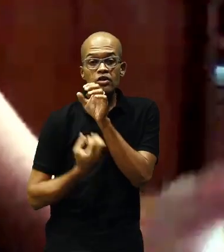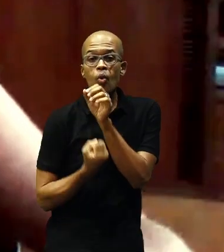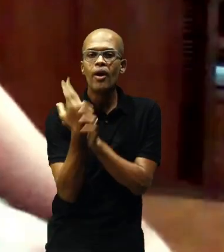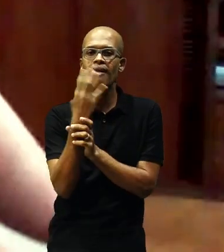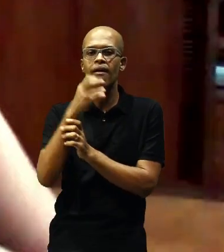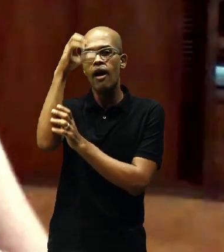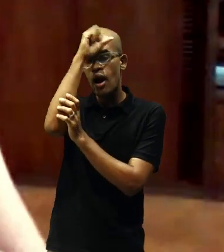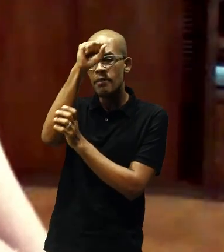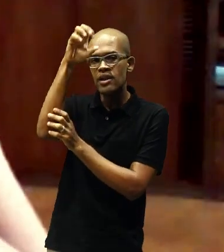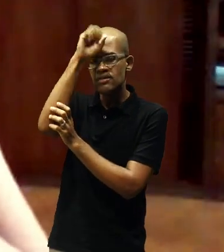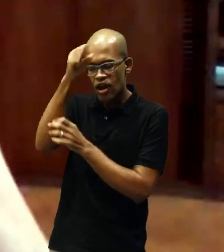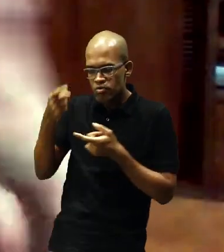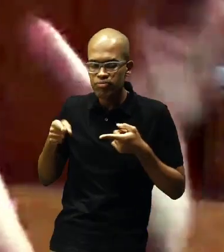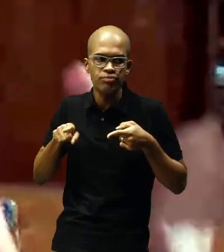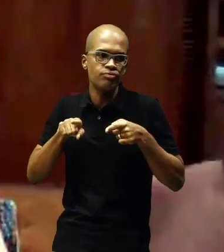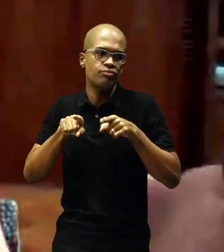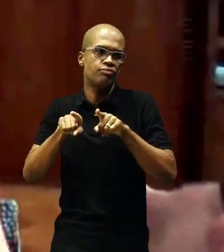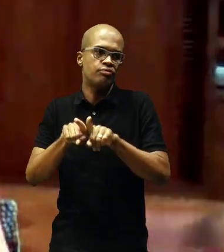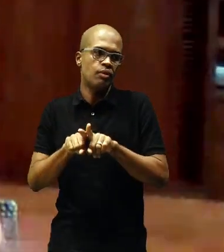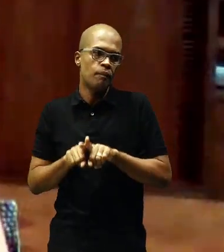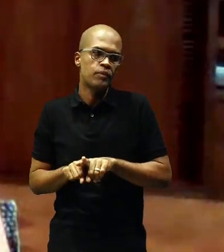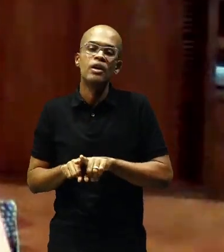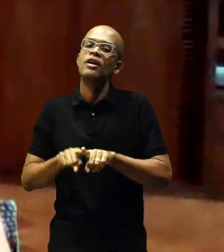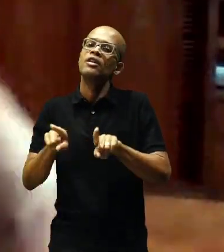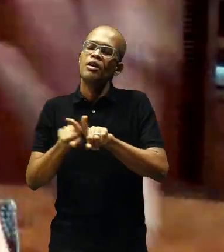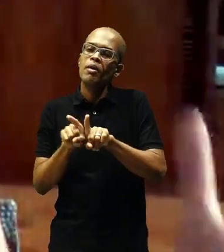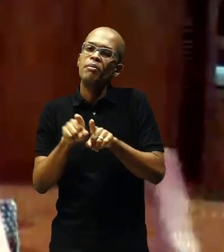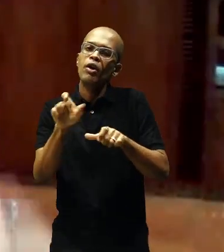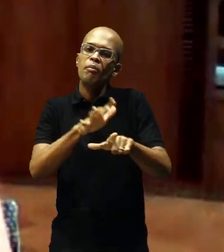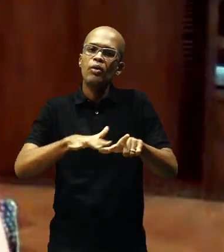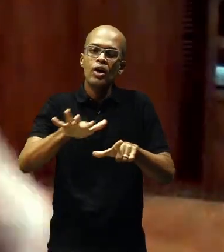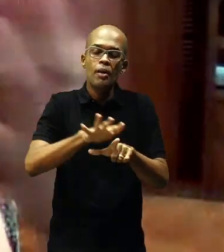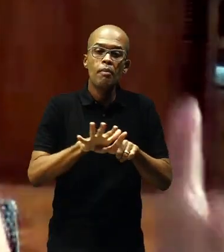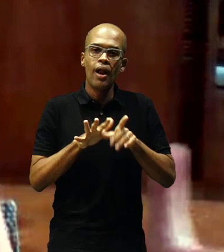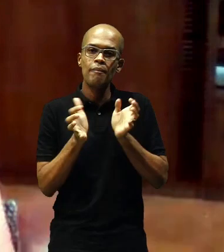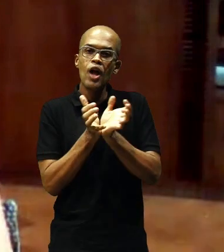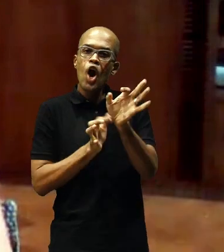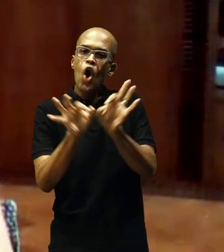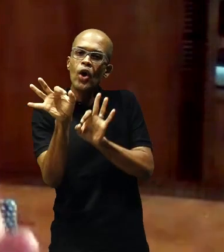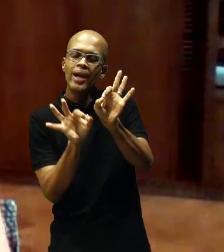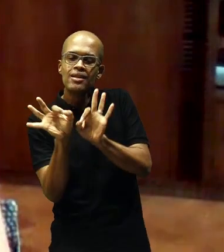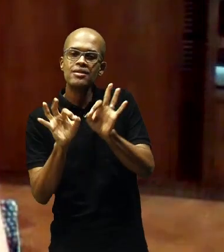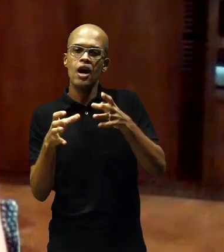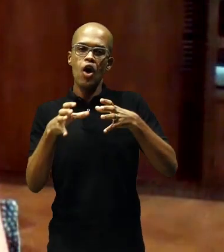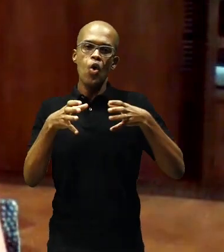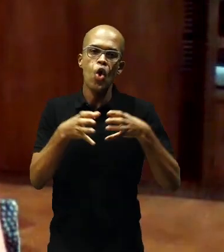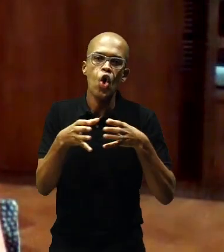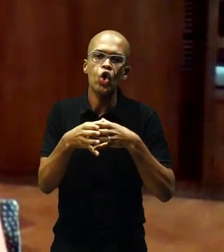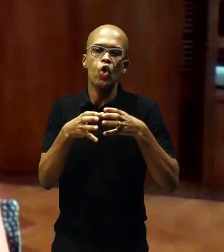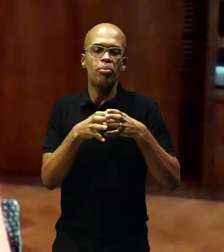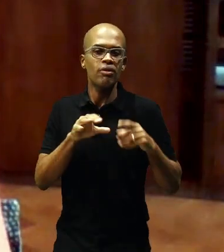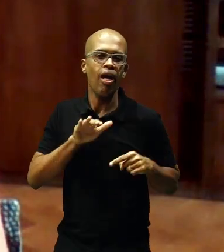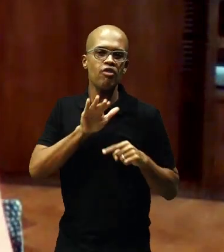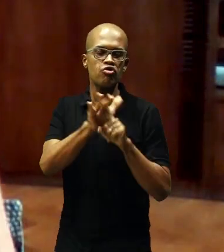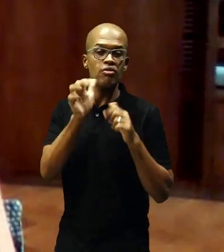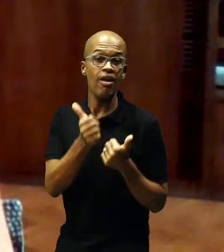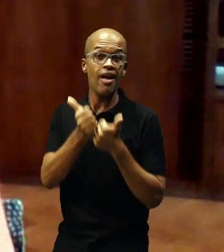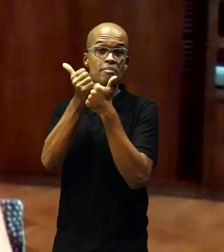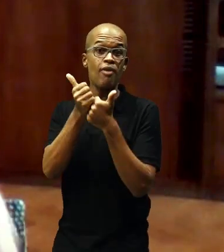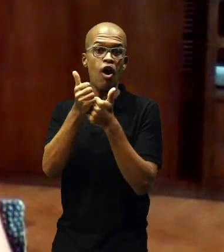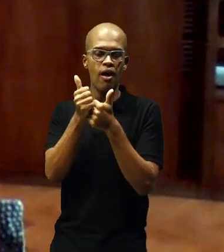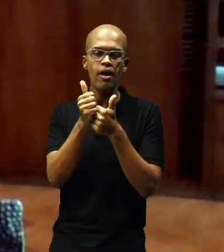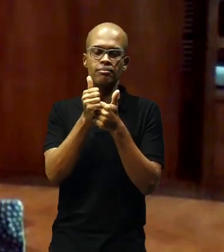para a organização parceira, bem como para todo um campo de organizações e grupos que implementam e apoiam